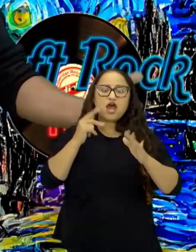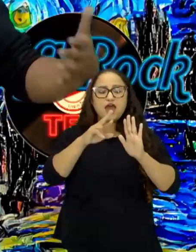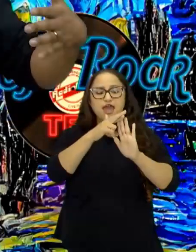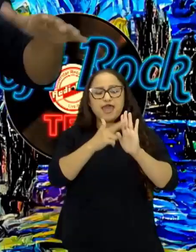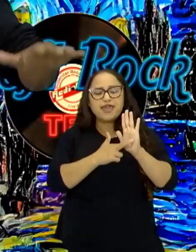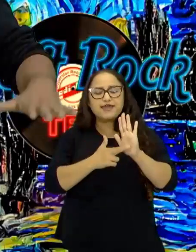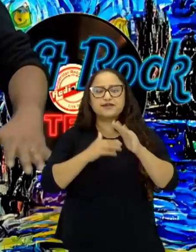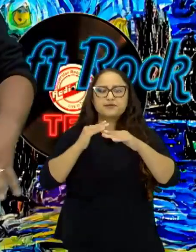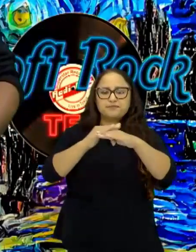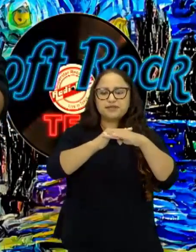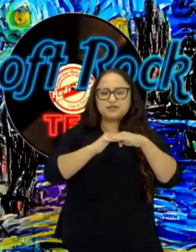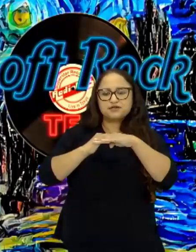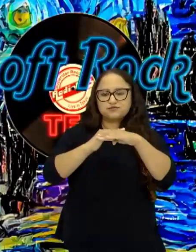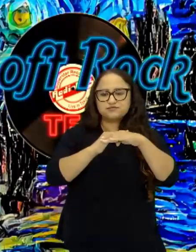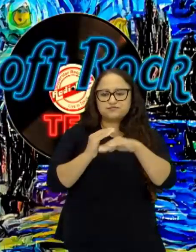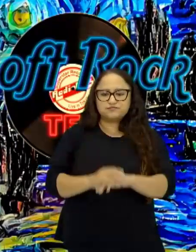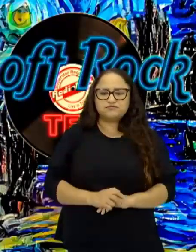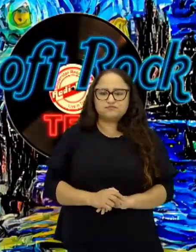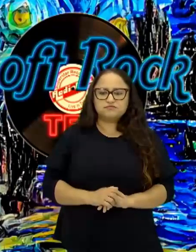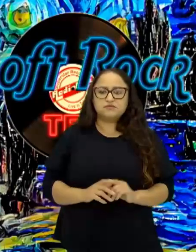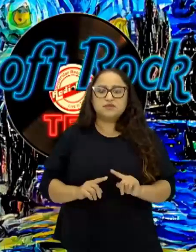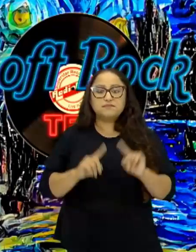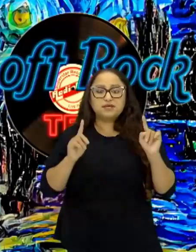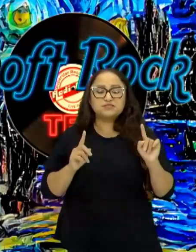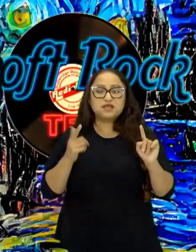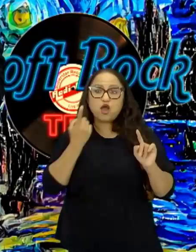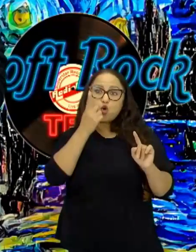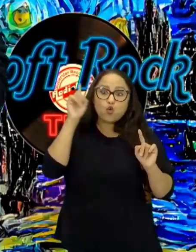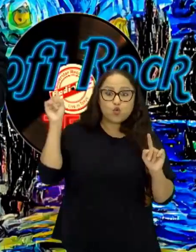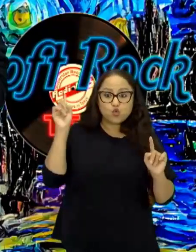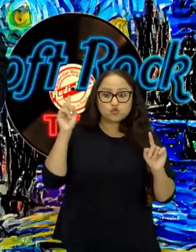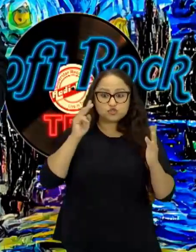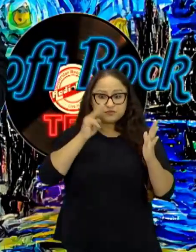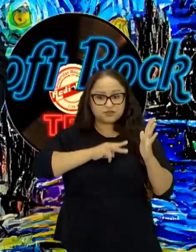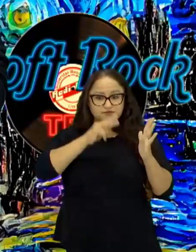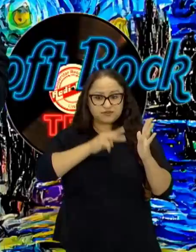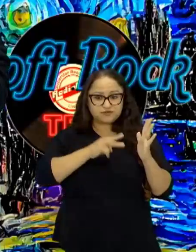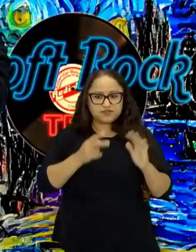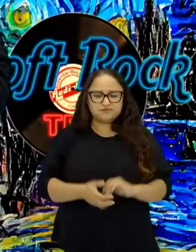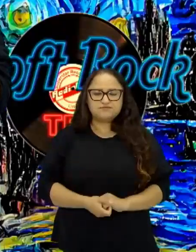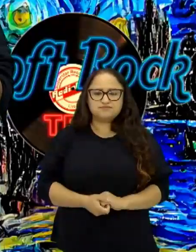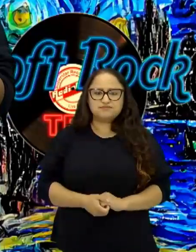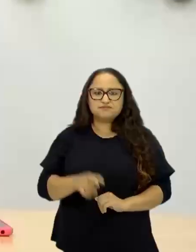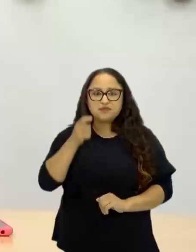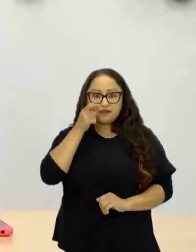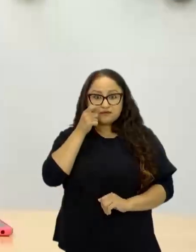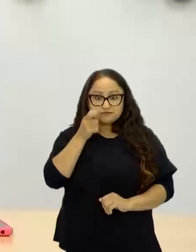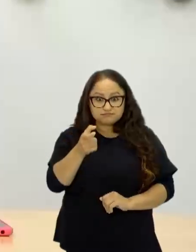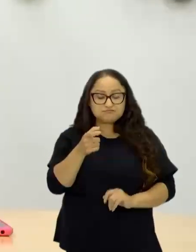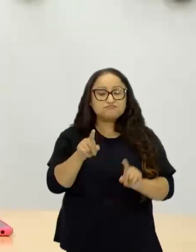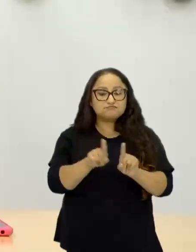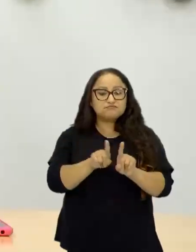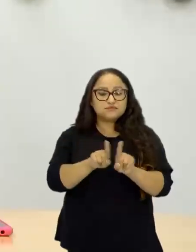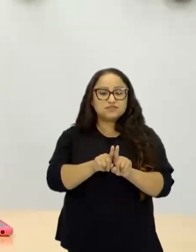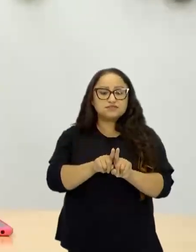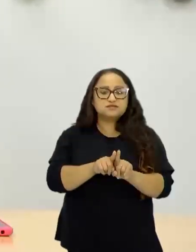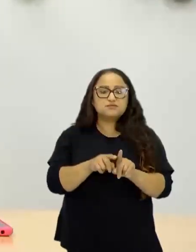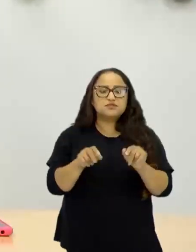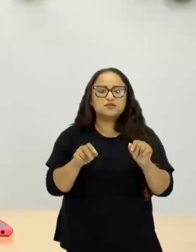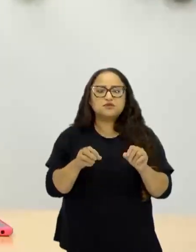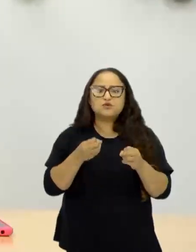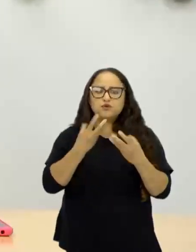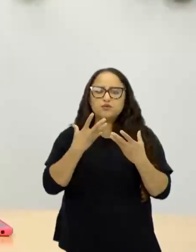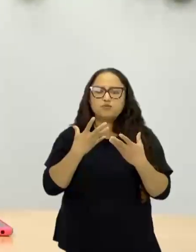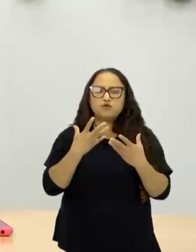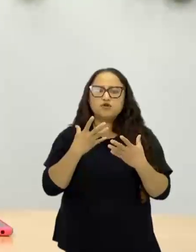vê que lá nas etapas é a última coisa que a gente vai olhar, né? Pode Achei falar. interessante também que colocou como a maior parte aqui está